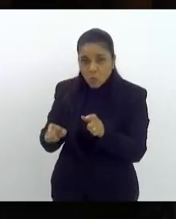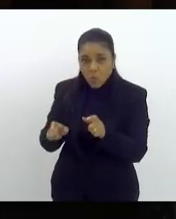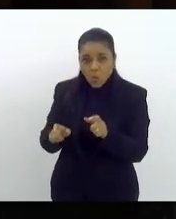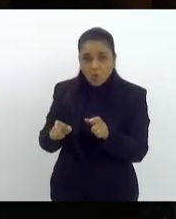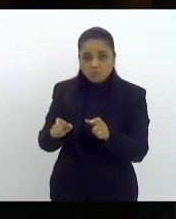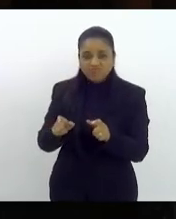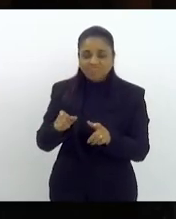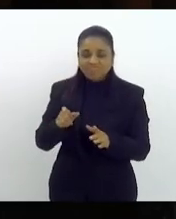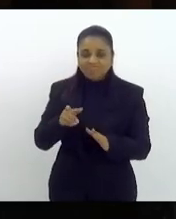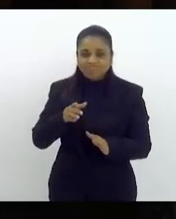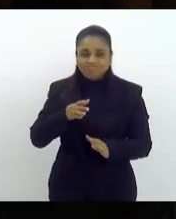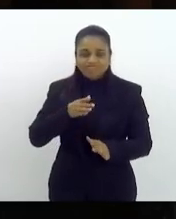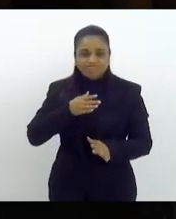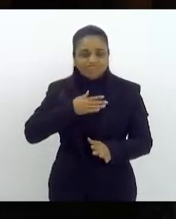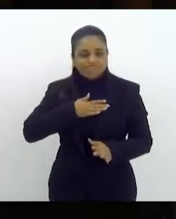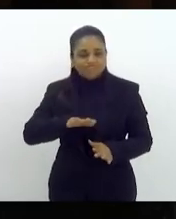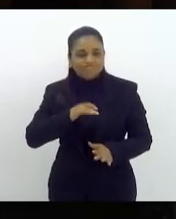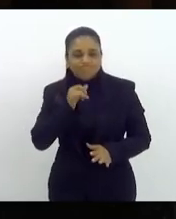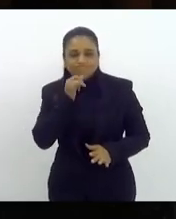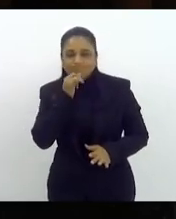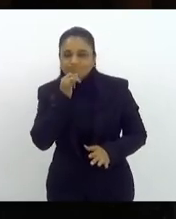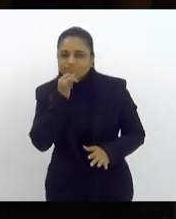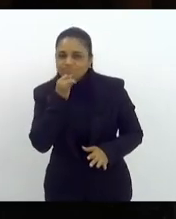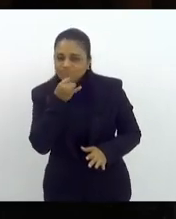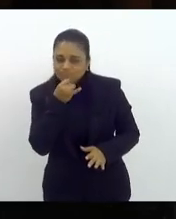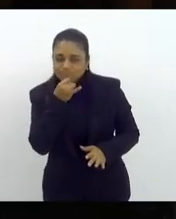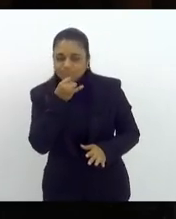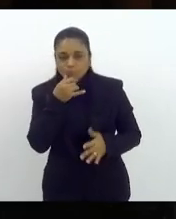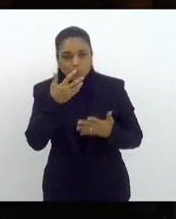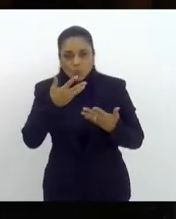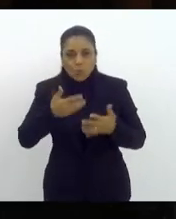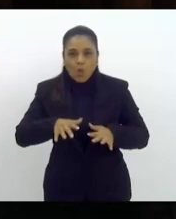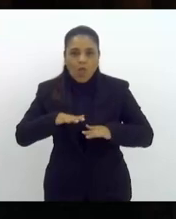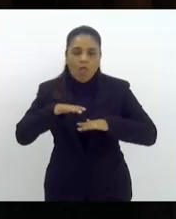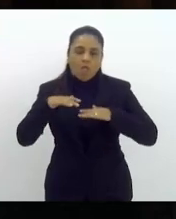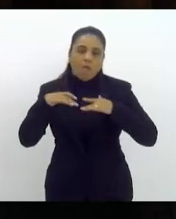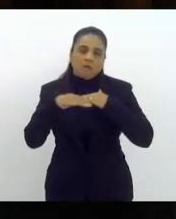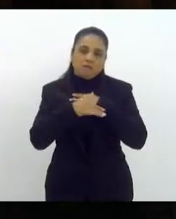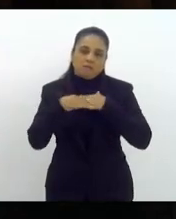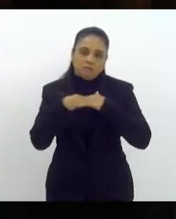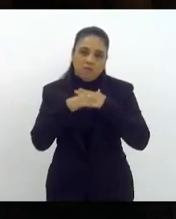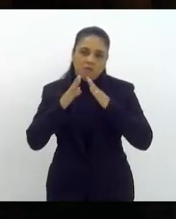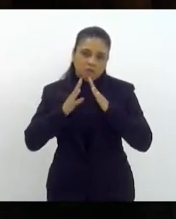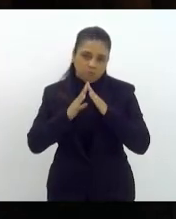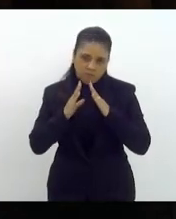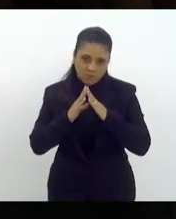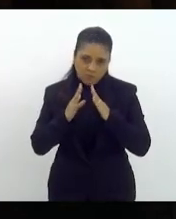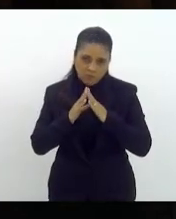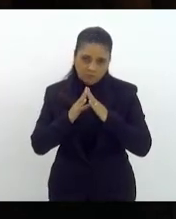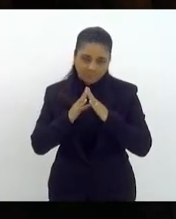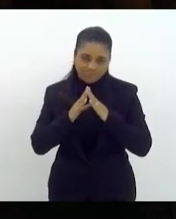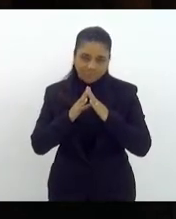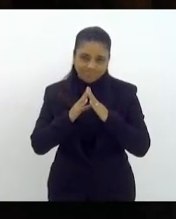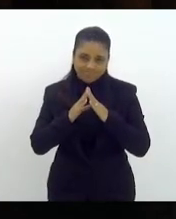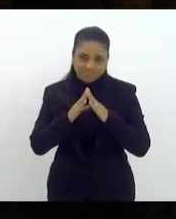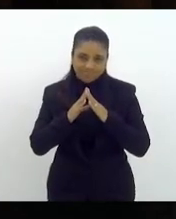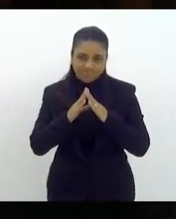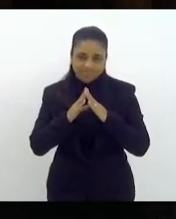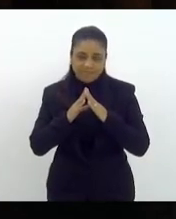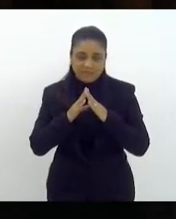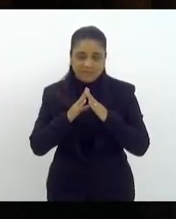desgostosa de morar na cidade pessoas que não tem mais sentido e está